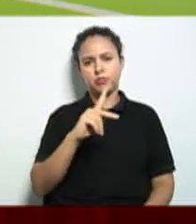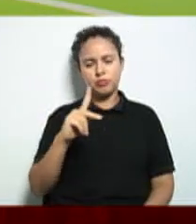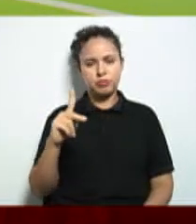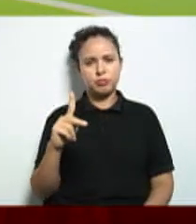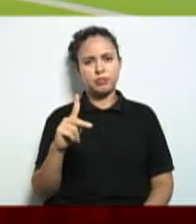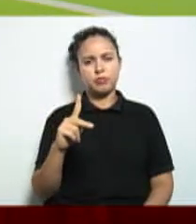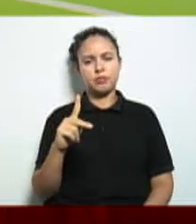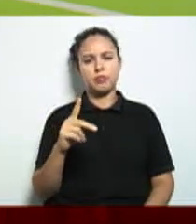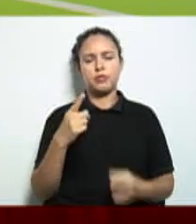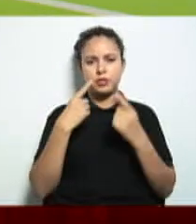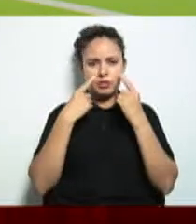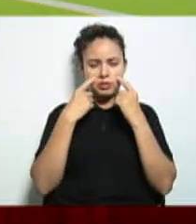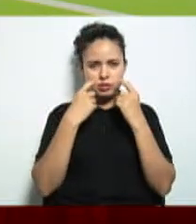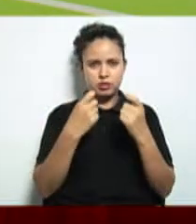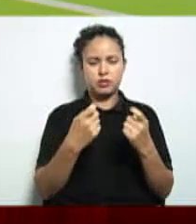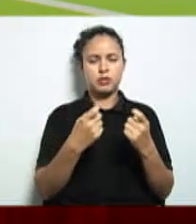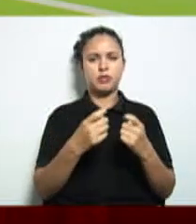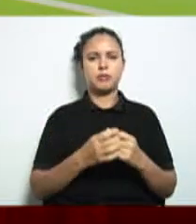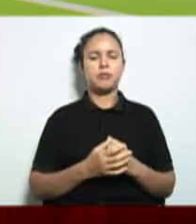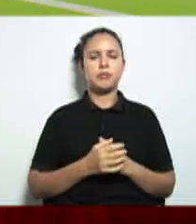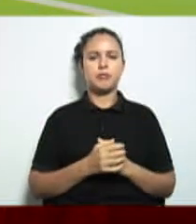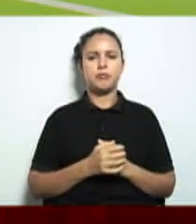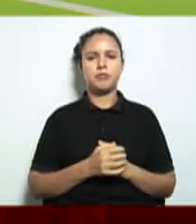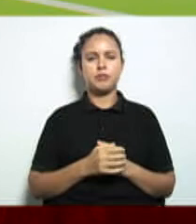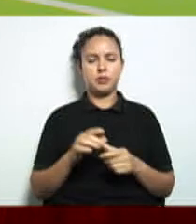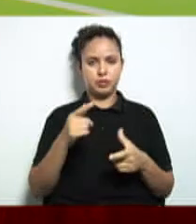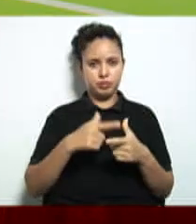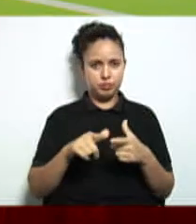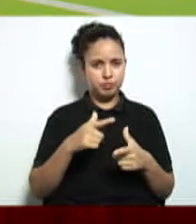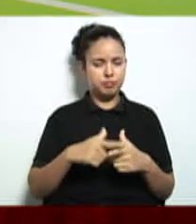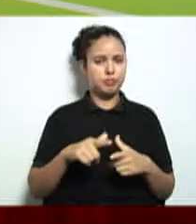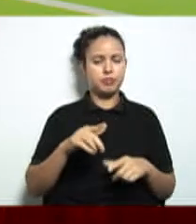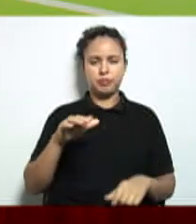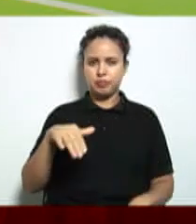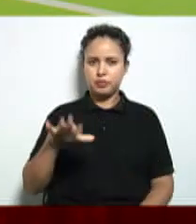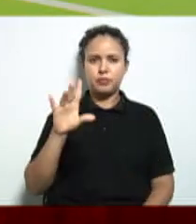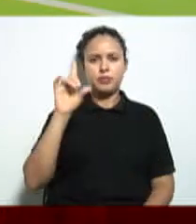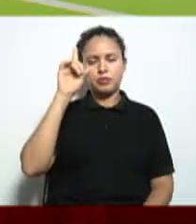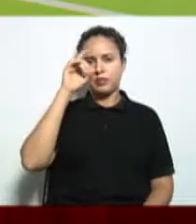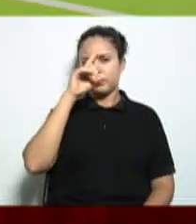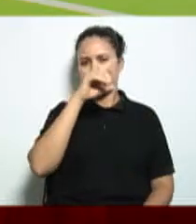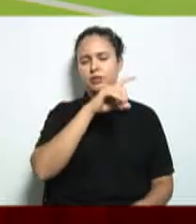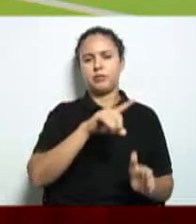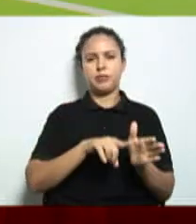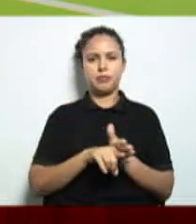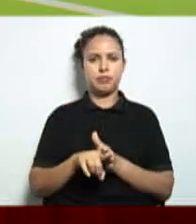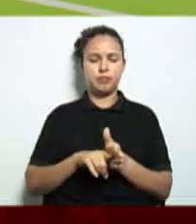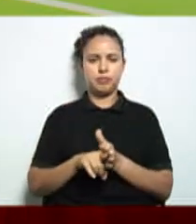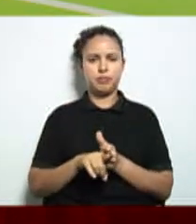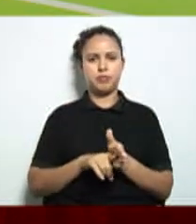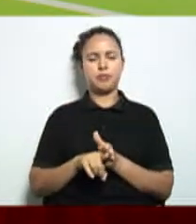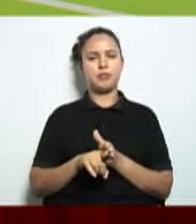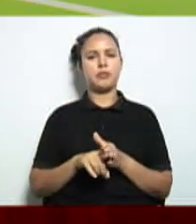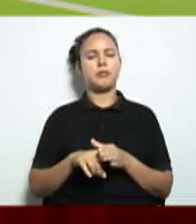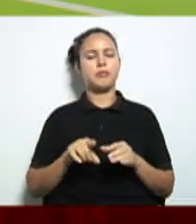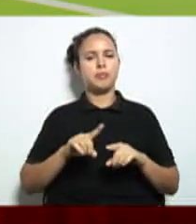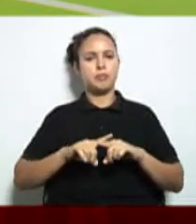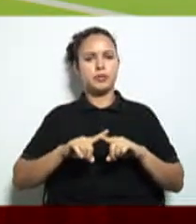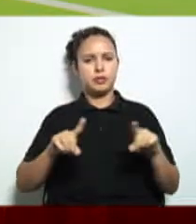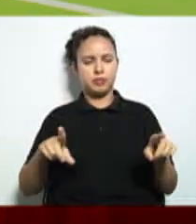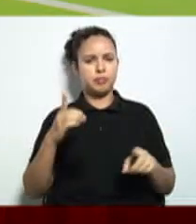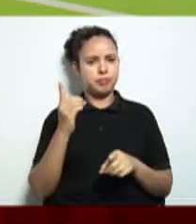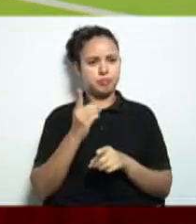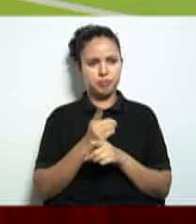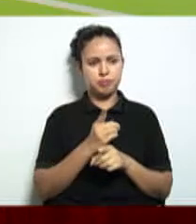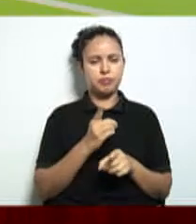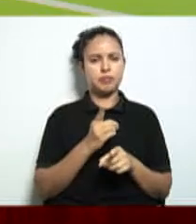aquelas interessadas em participar? Então, o problema é um dos elementos mais difíceis na pesquisa, mas definido ele, os caminhos